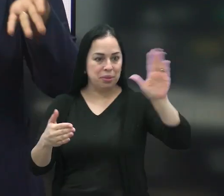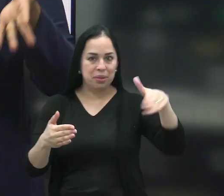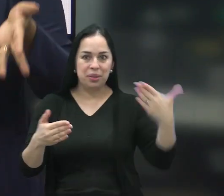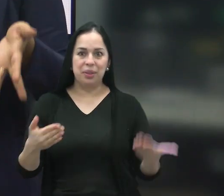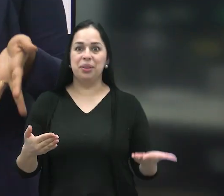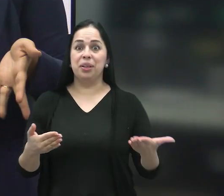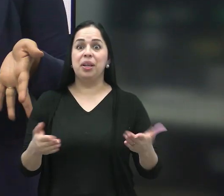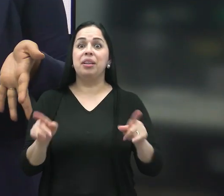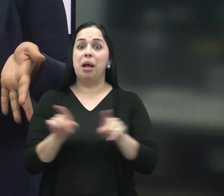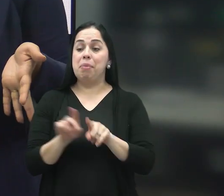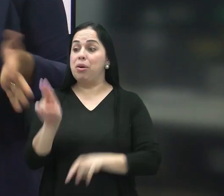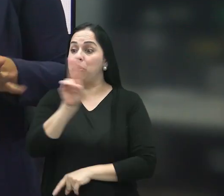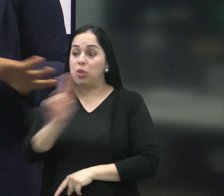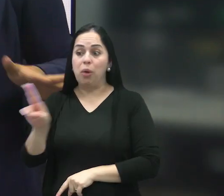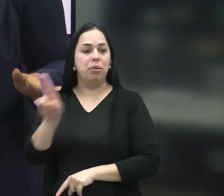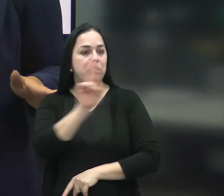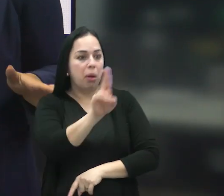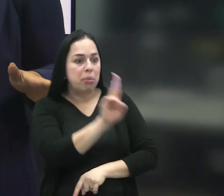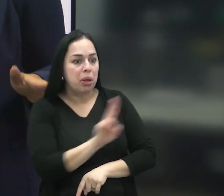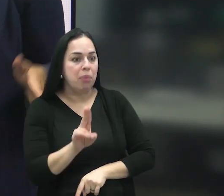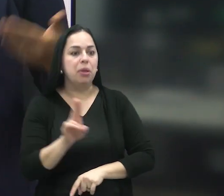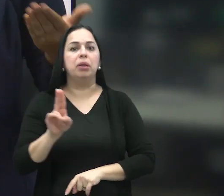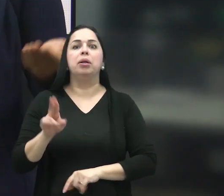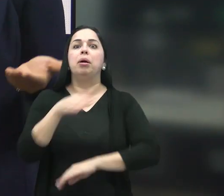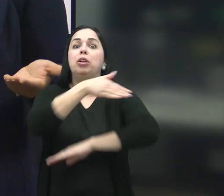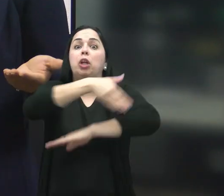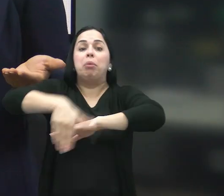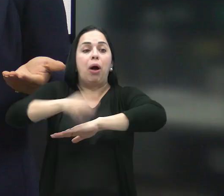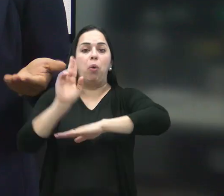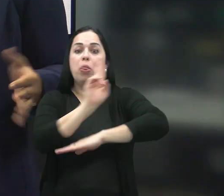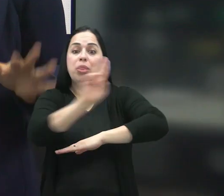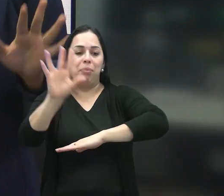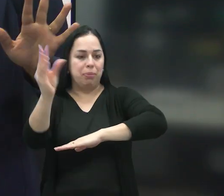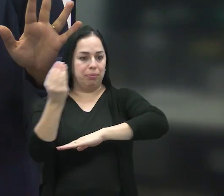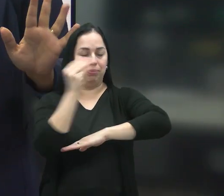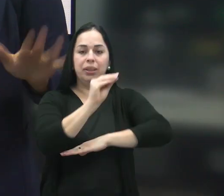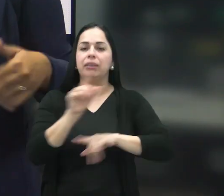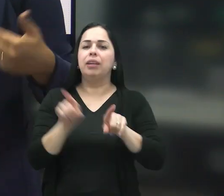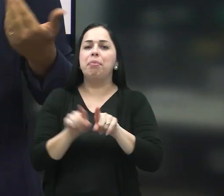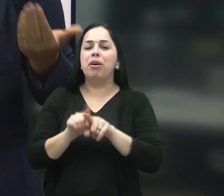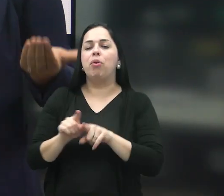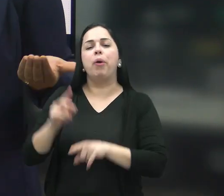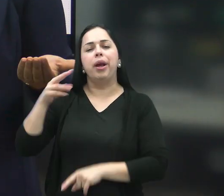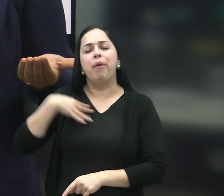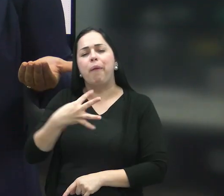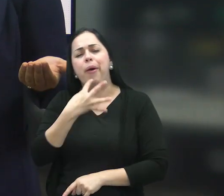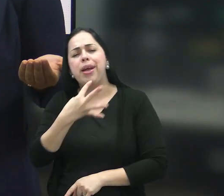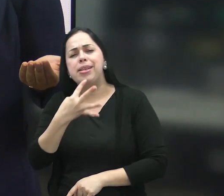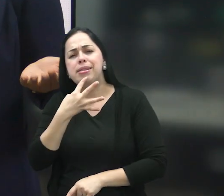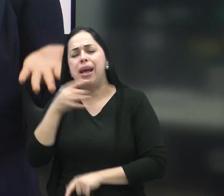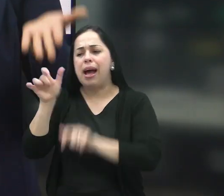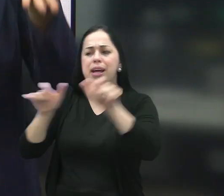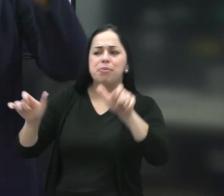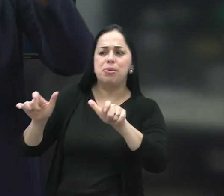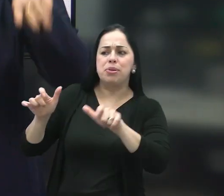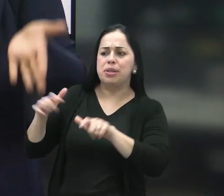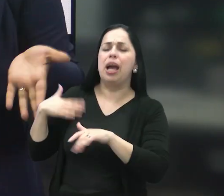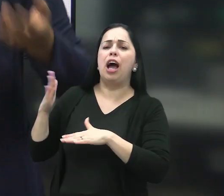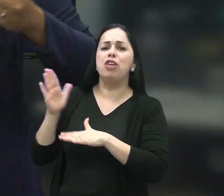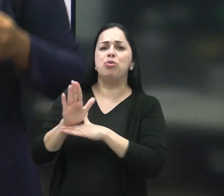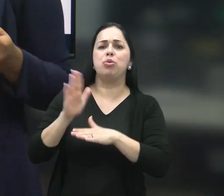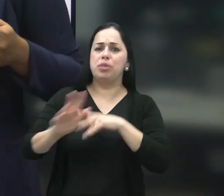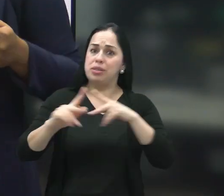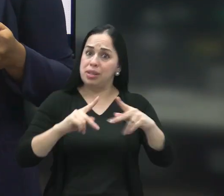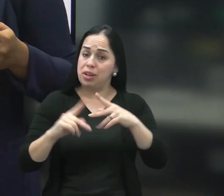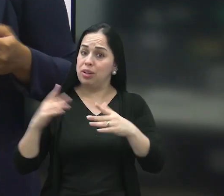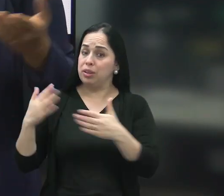personalidades eternizadas em nomes de ruas da nossa cidade. Vamos conhecer a trajetória de profissionais que sempre serão lembrados por ajudar a construir a São